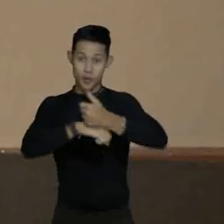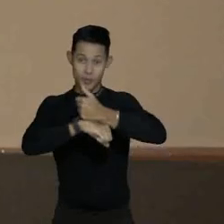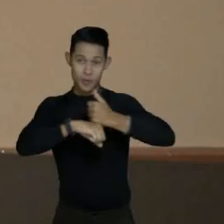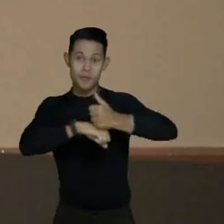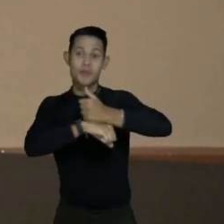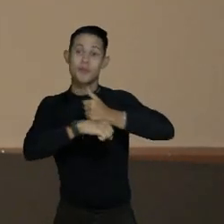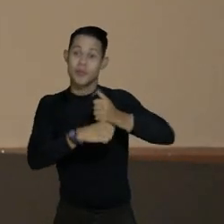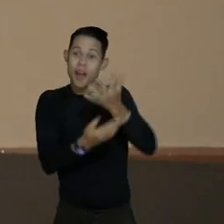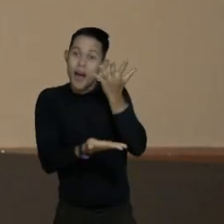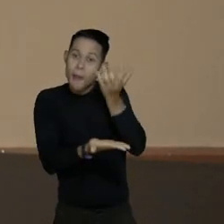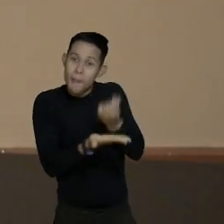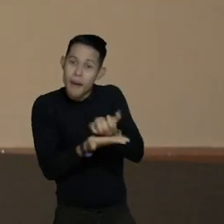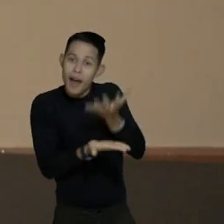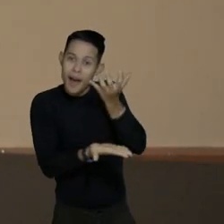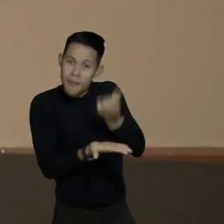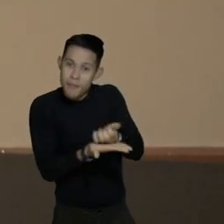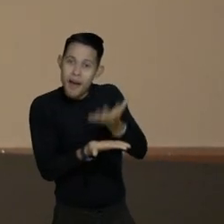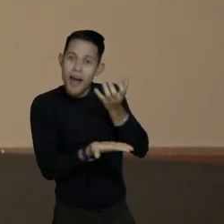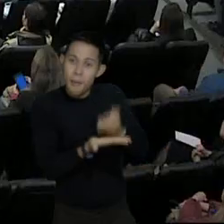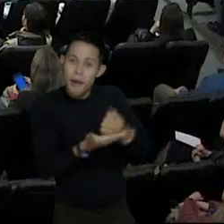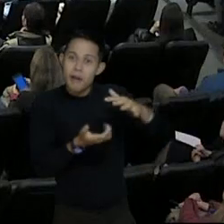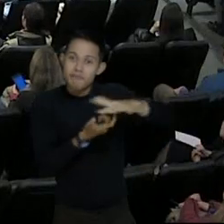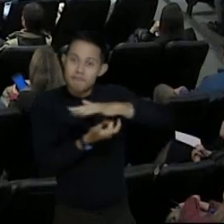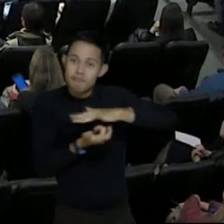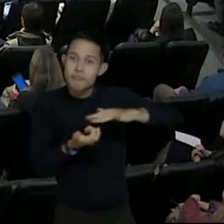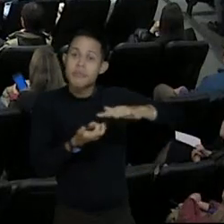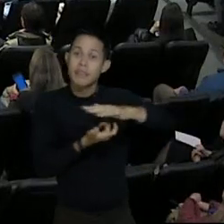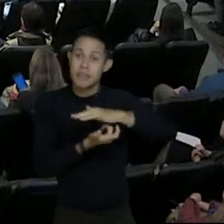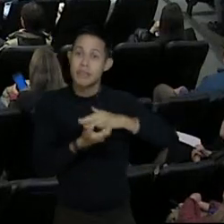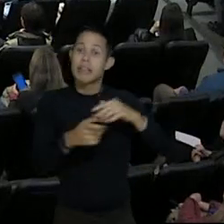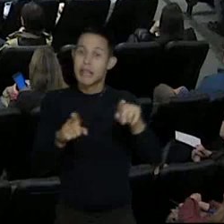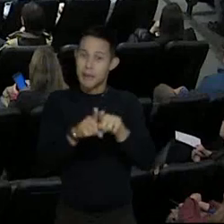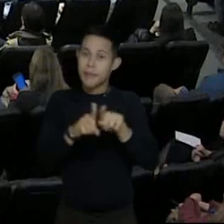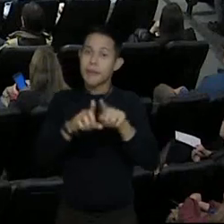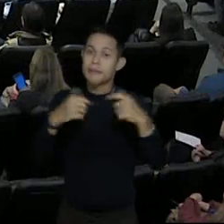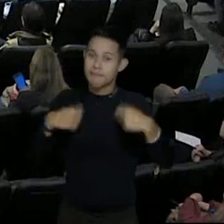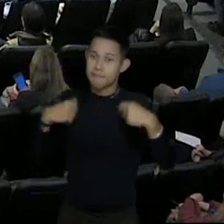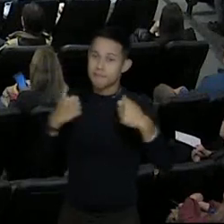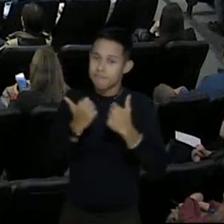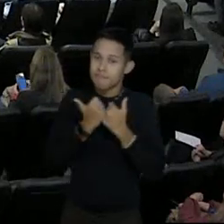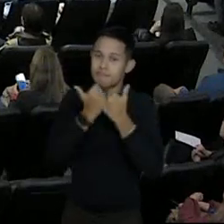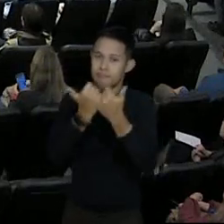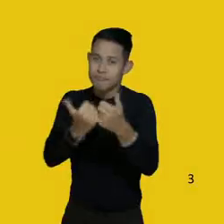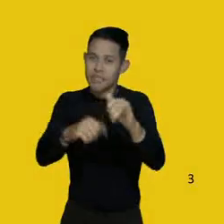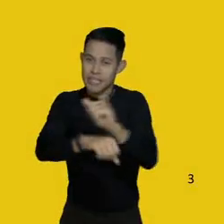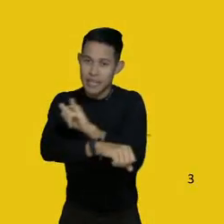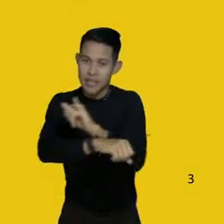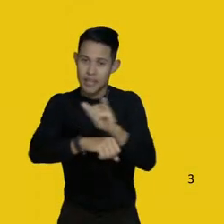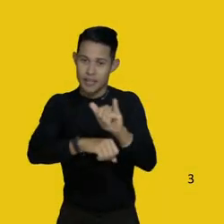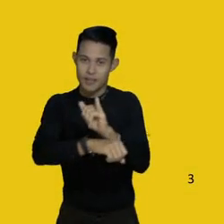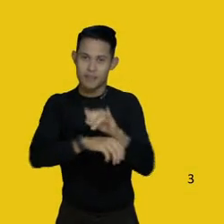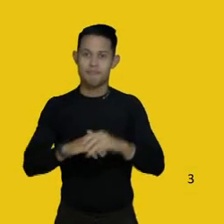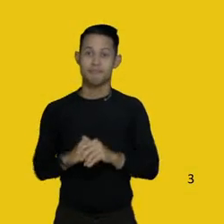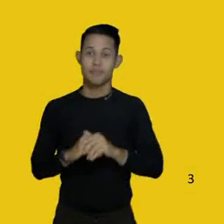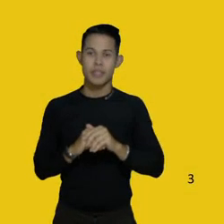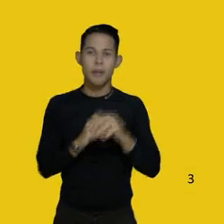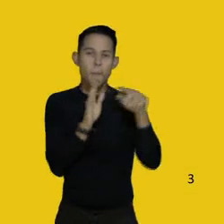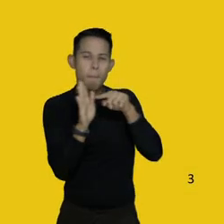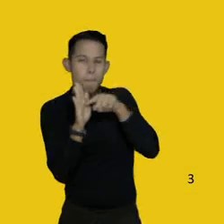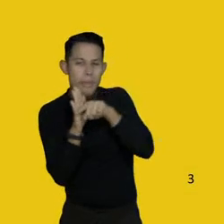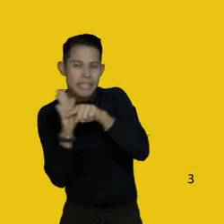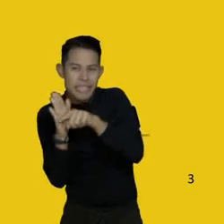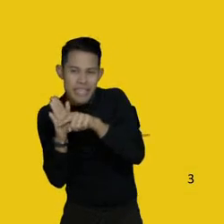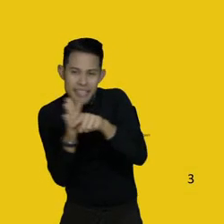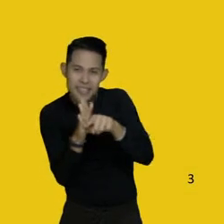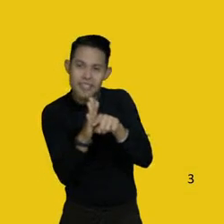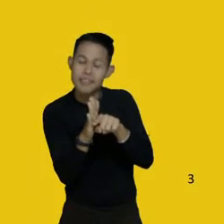é mais ainda a gente precisa disso e as últimas pesquisas então como é importante a pesquisa